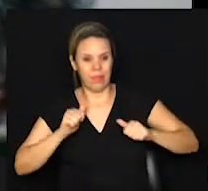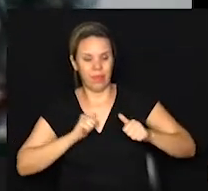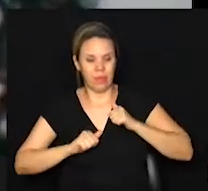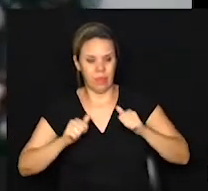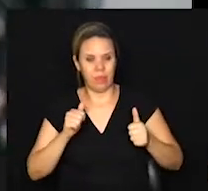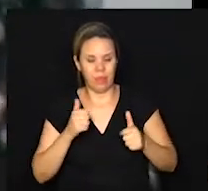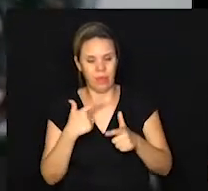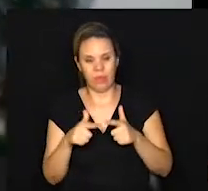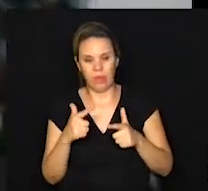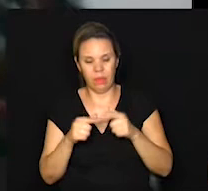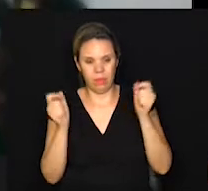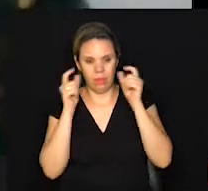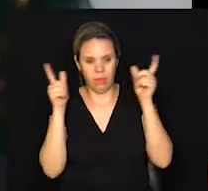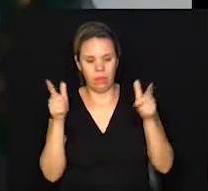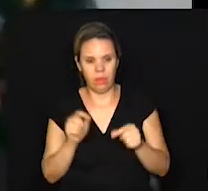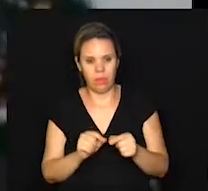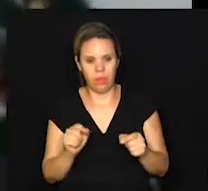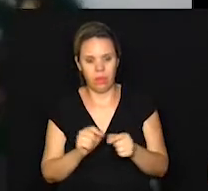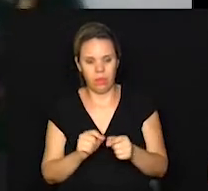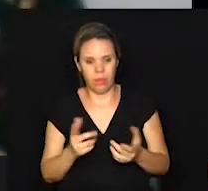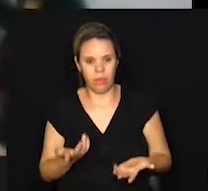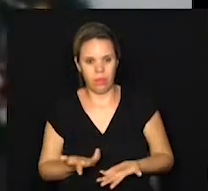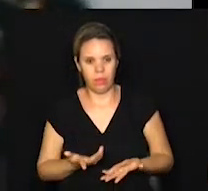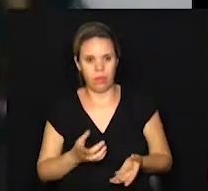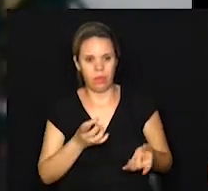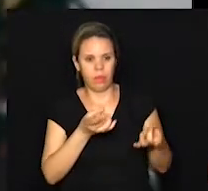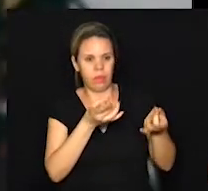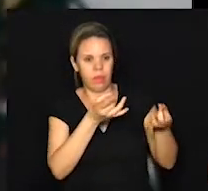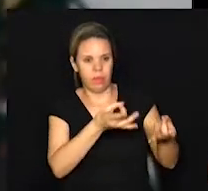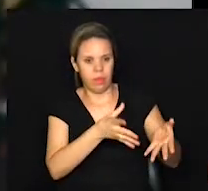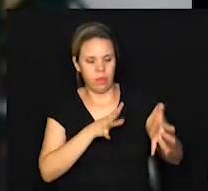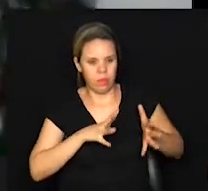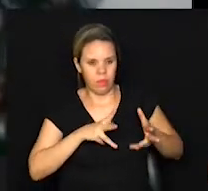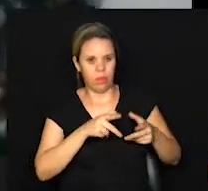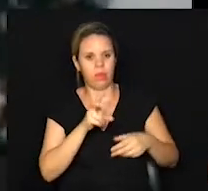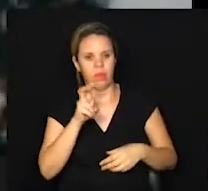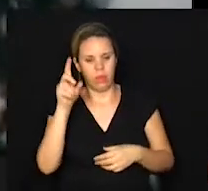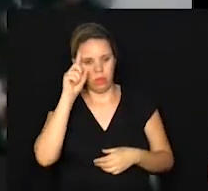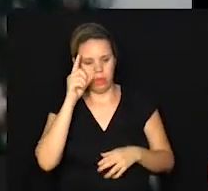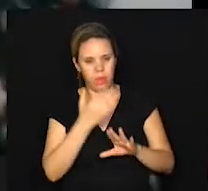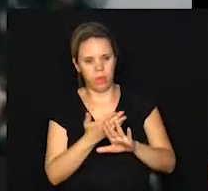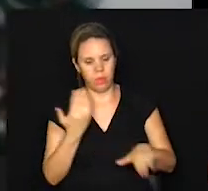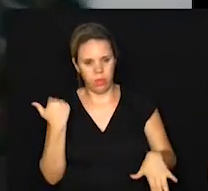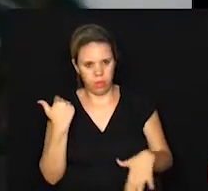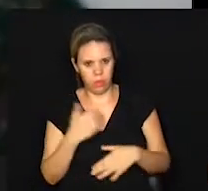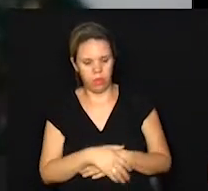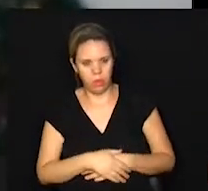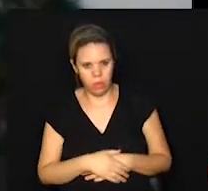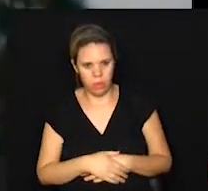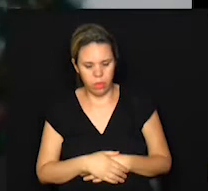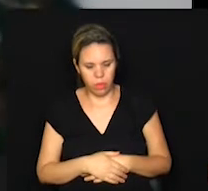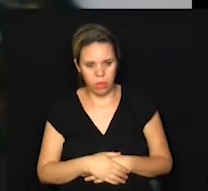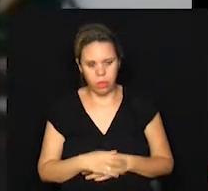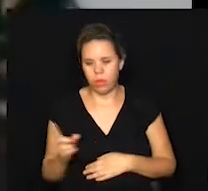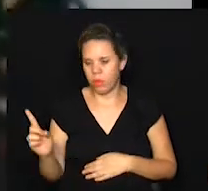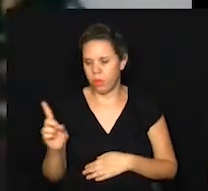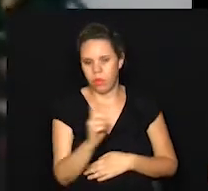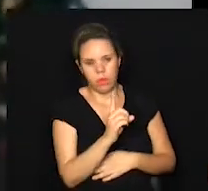me fez simplesmente abandonar tudo. Eu pedi 5 dias de licença. Eu fui à